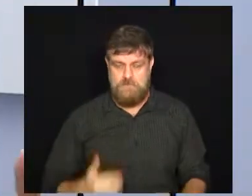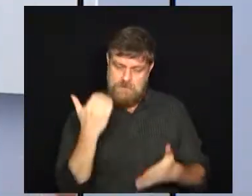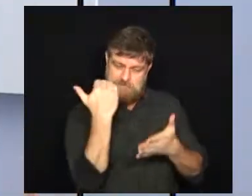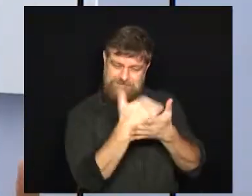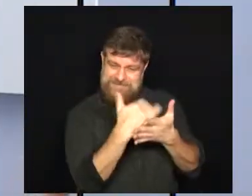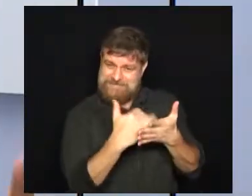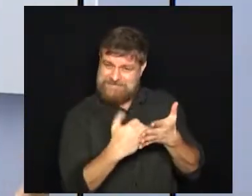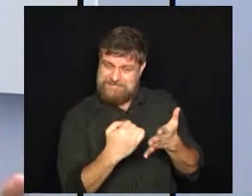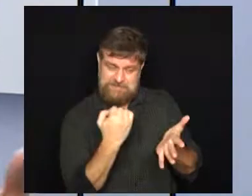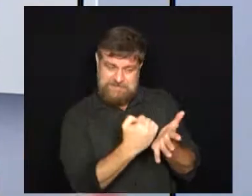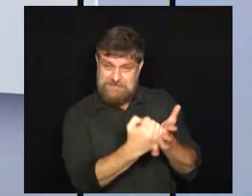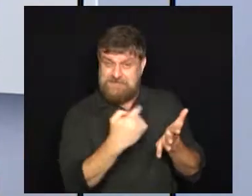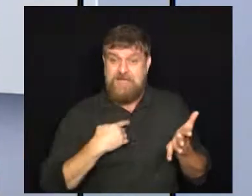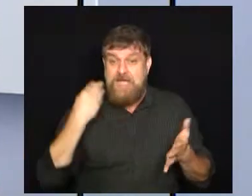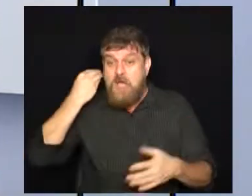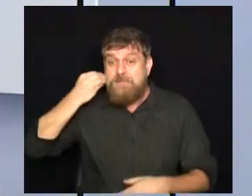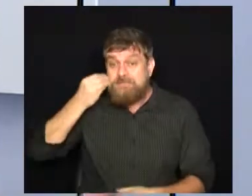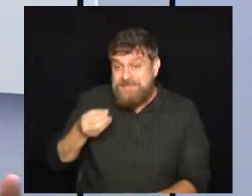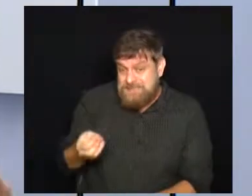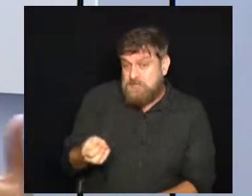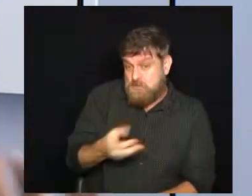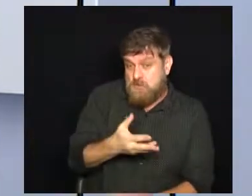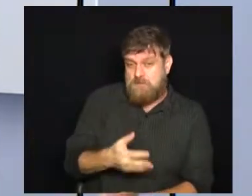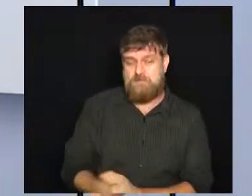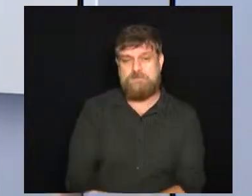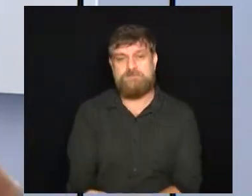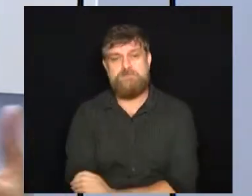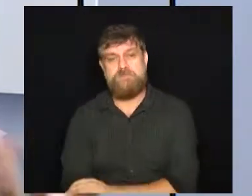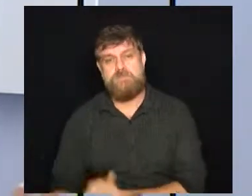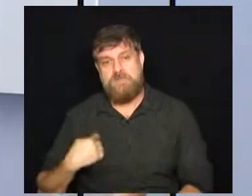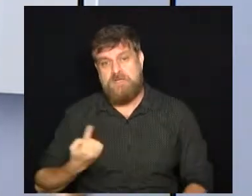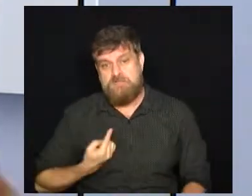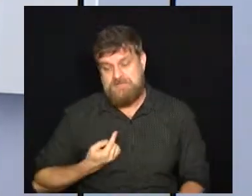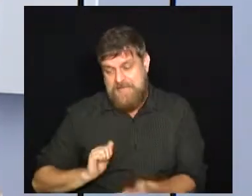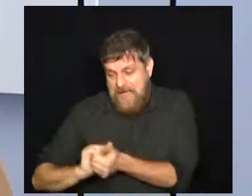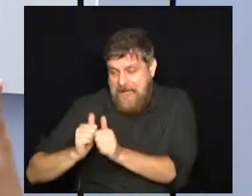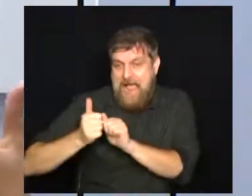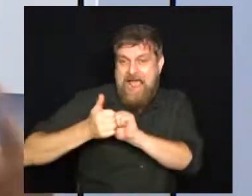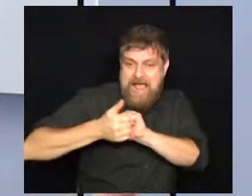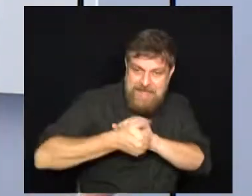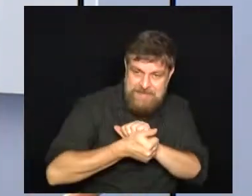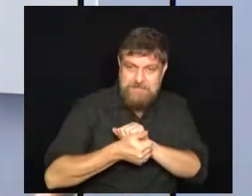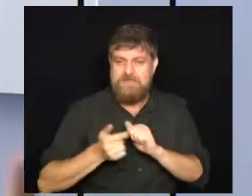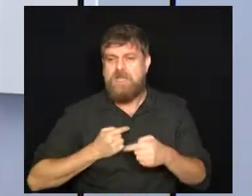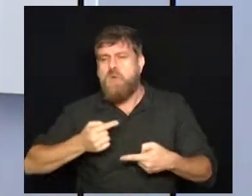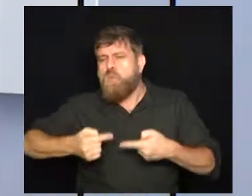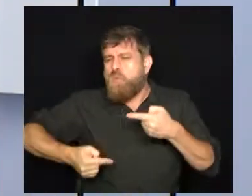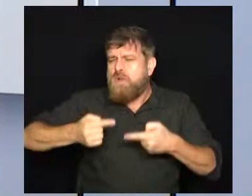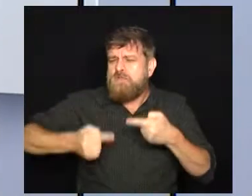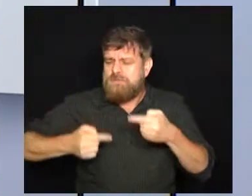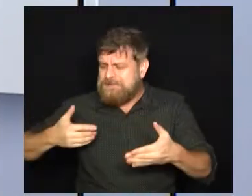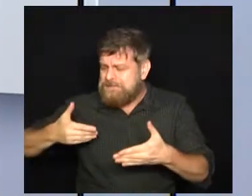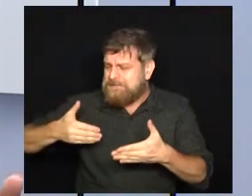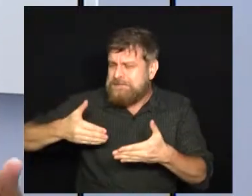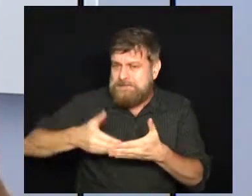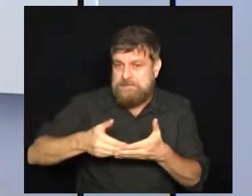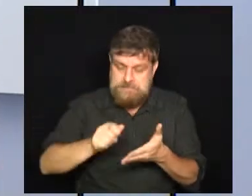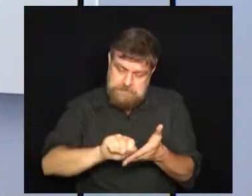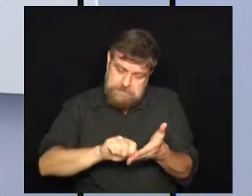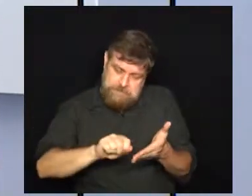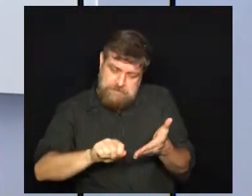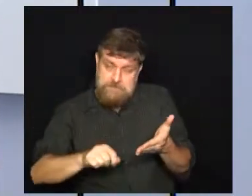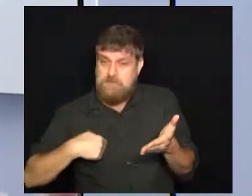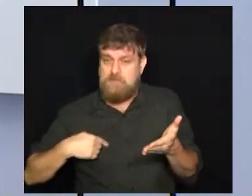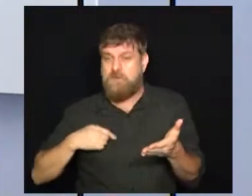que a gente... Essa é uma experiência muito nova, que a gente vai ter que ir adequando, a gente vai ter que ir discutindo, mas eu não chamaria